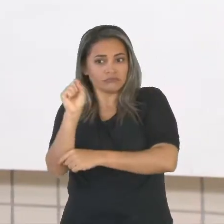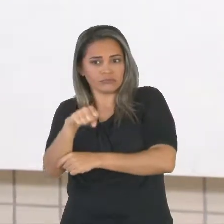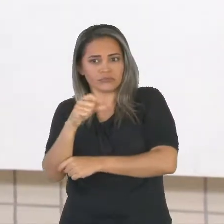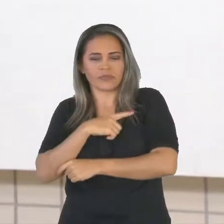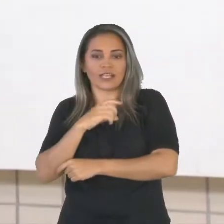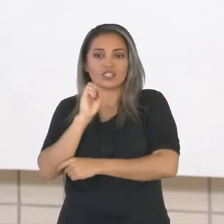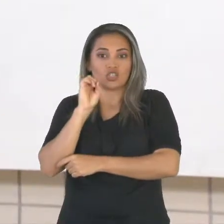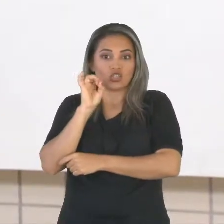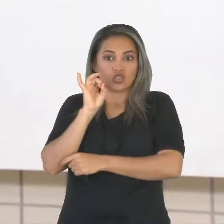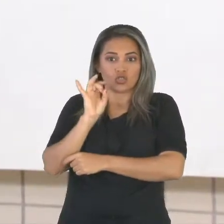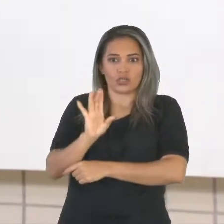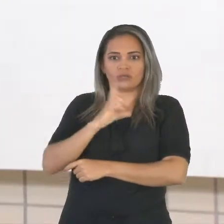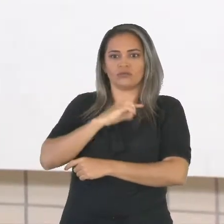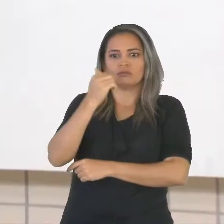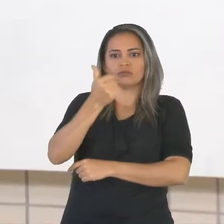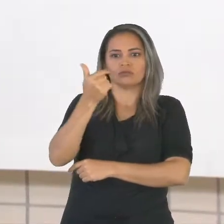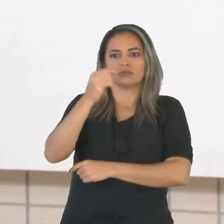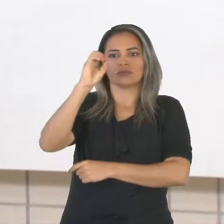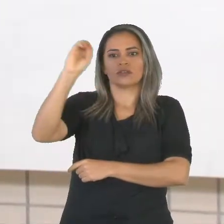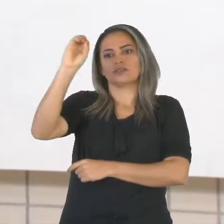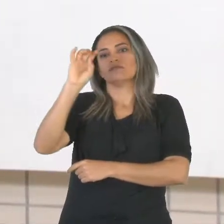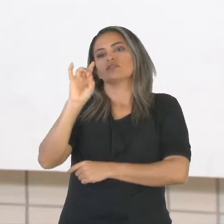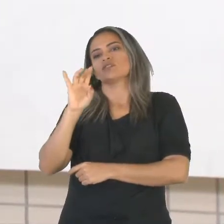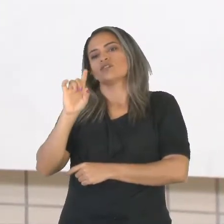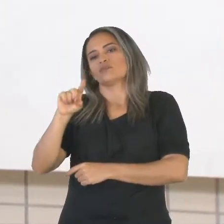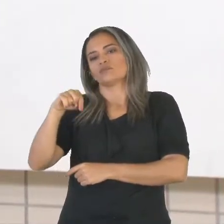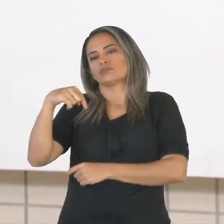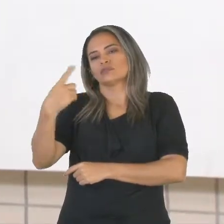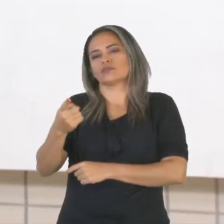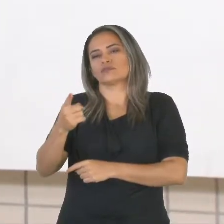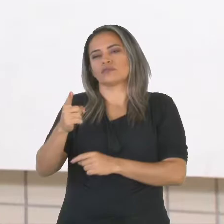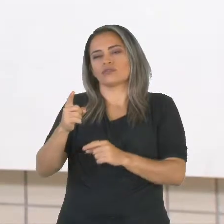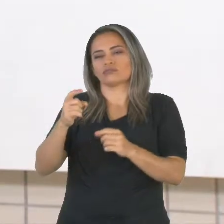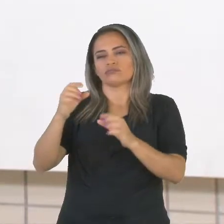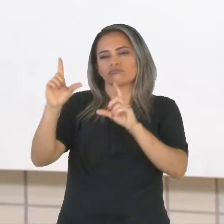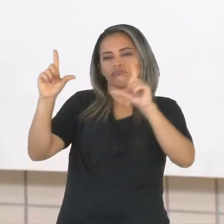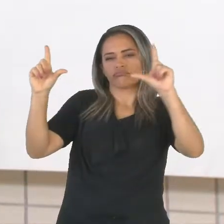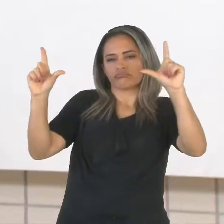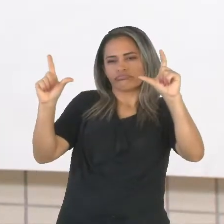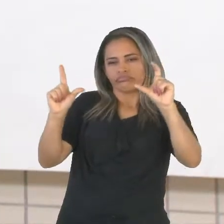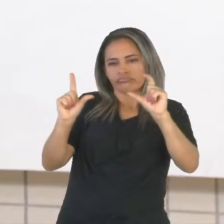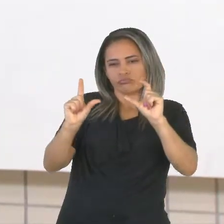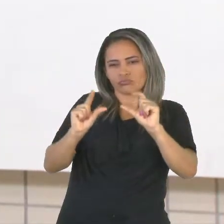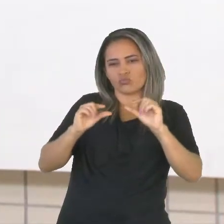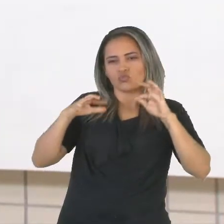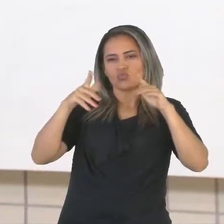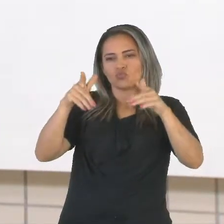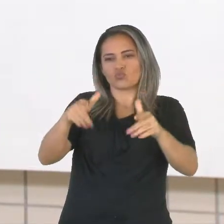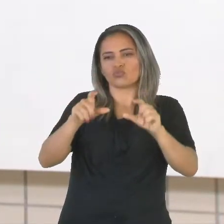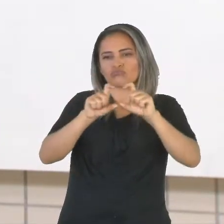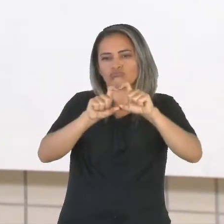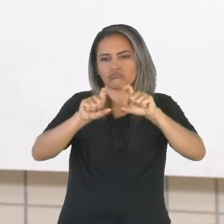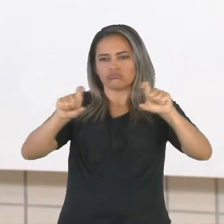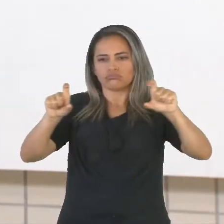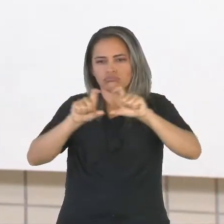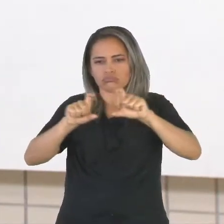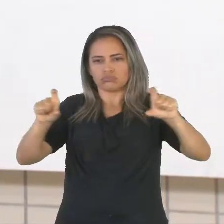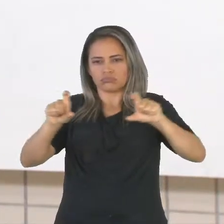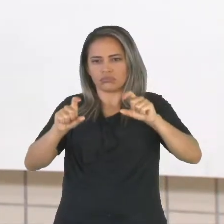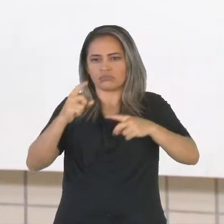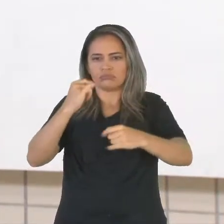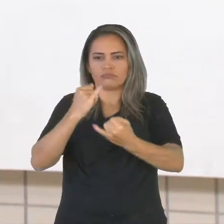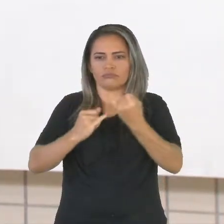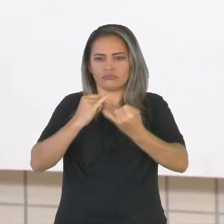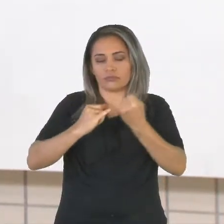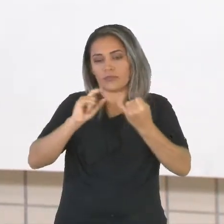2º grau se depois que você reduzir todos os termos semelhantes, aí você tiver apenas um termo de equação de expoente